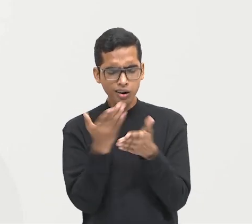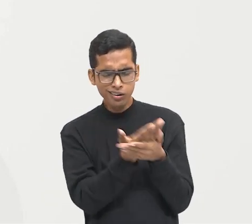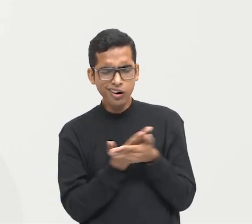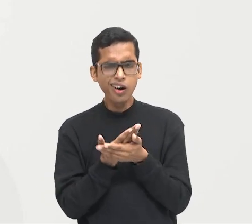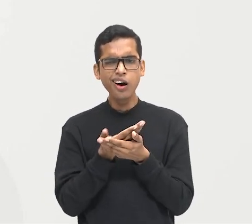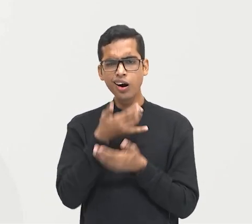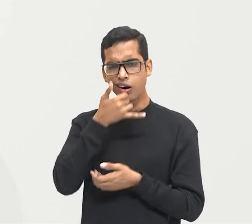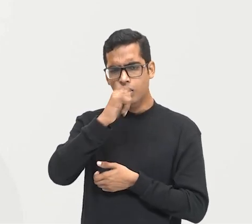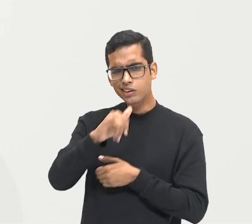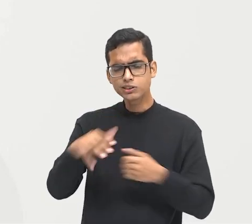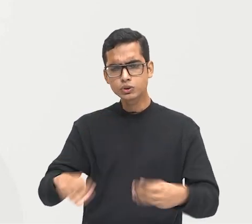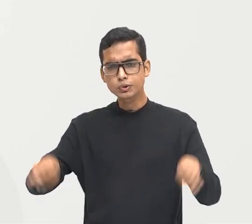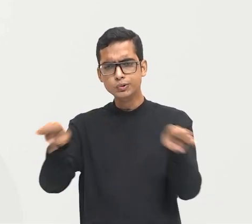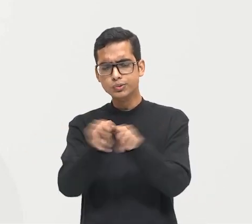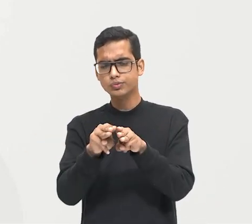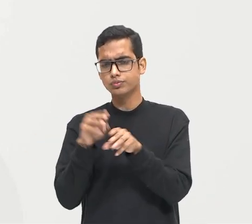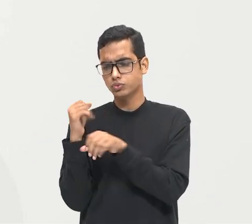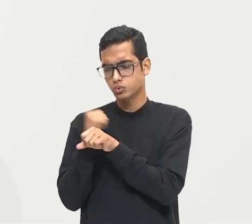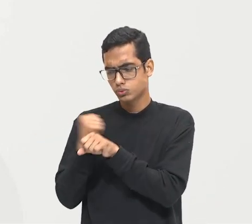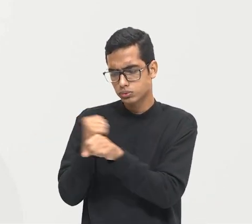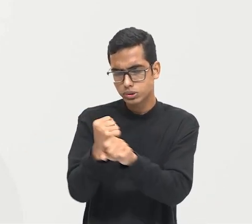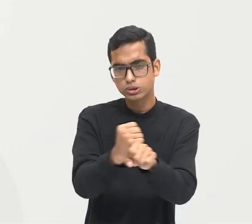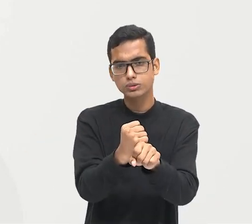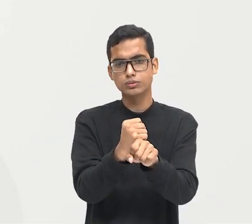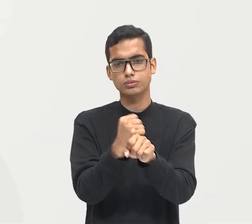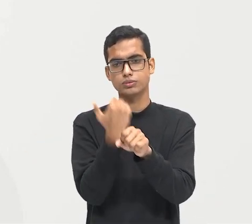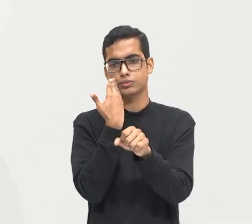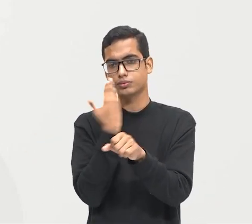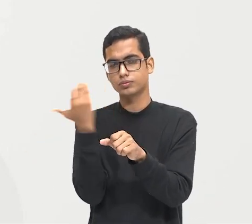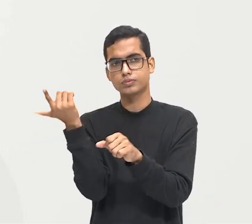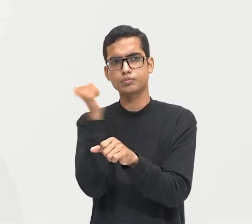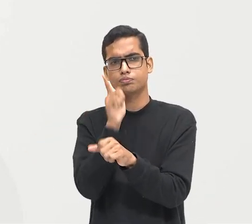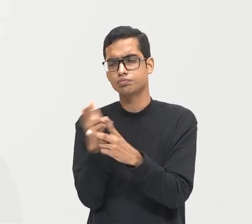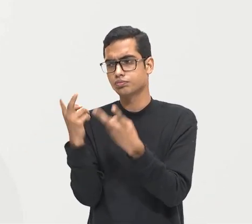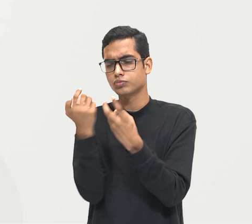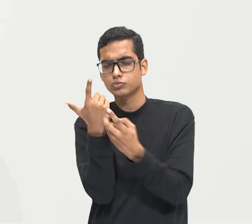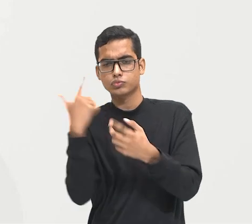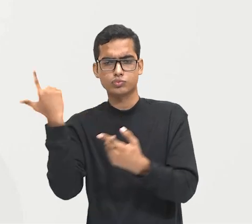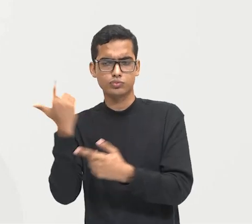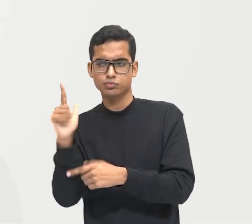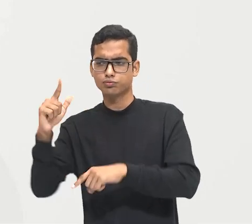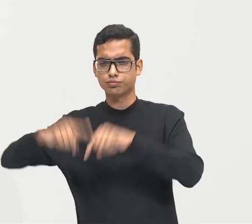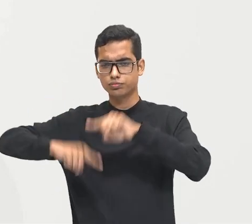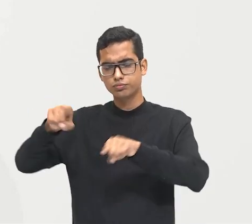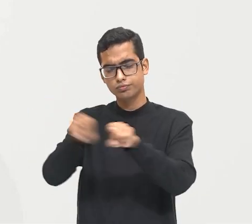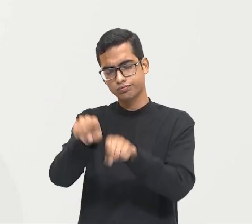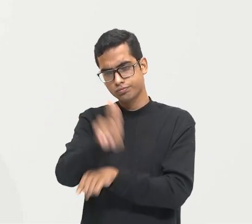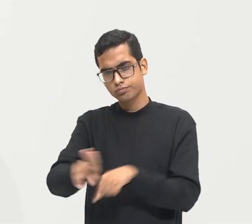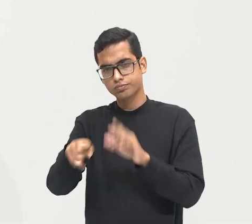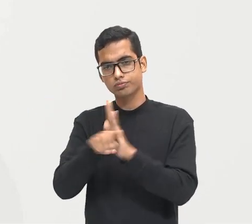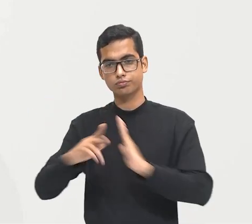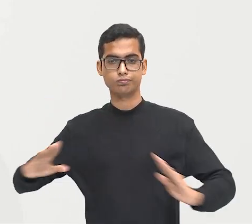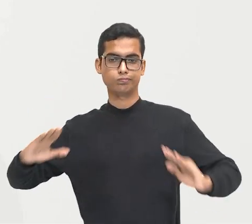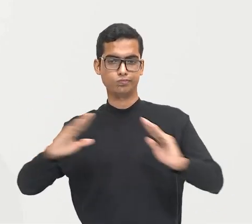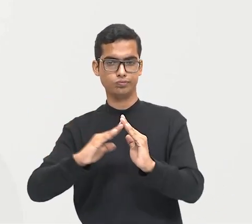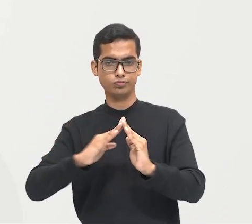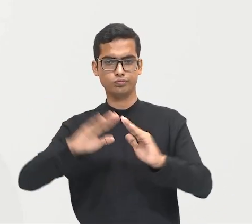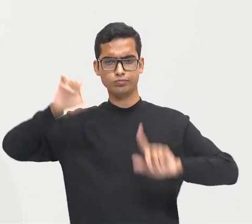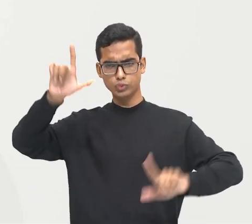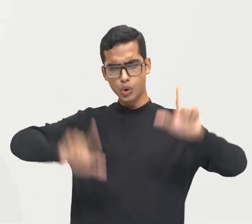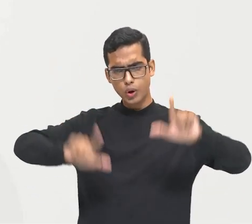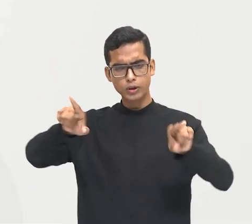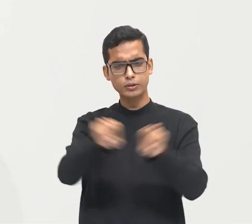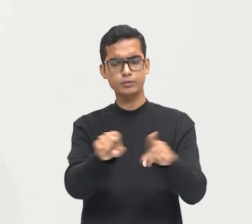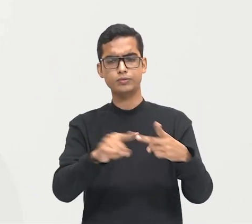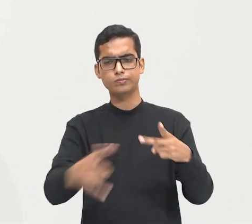espectro eletromagnético, né, vamos passando aí a frequência, a gente tem alguns outros equipamentos que são utilizados em casa, né, como a